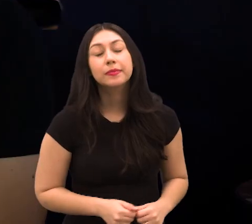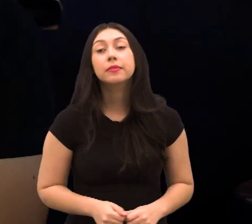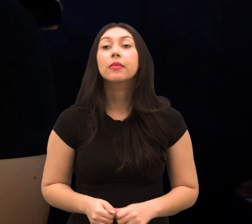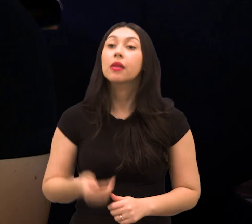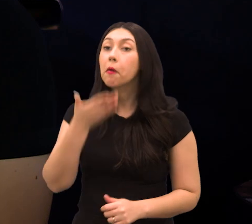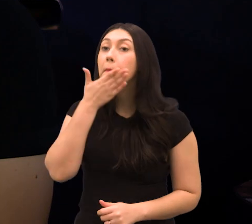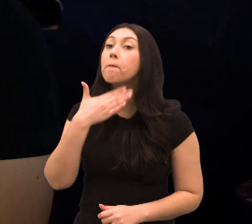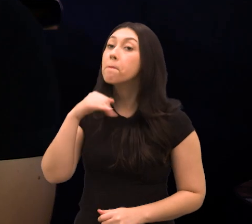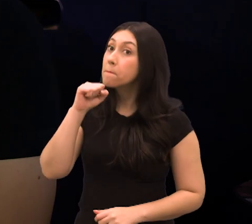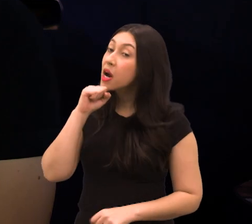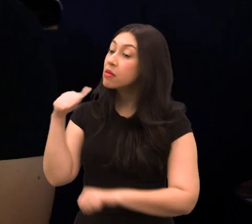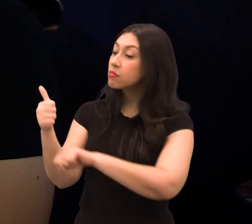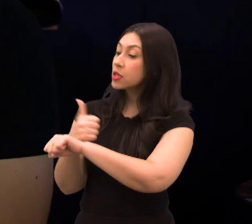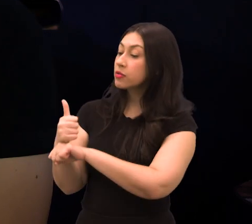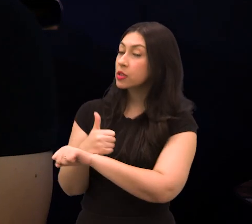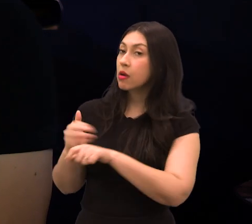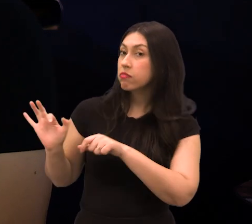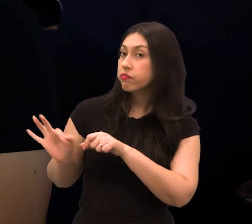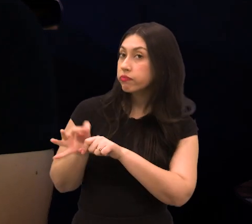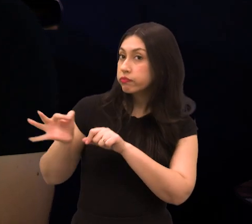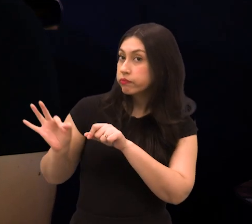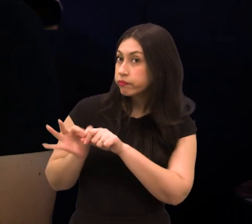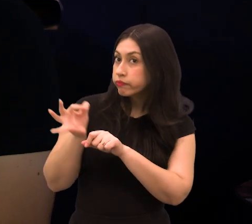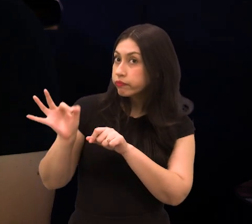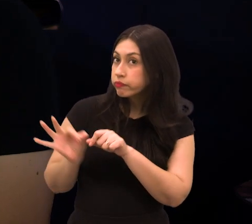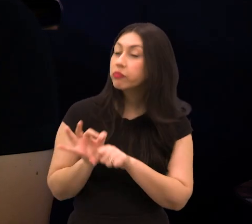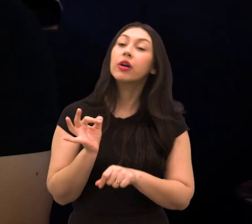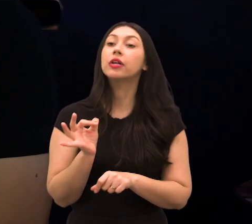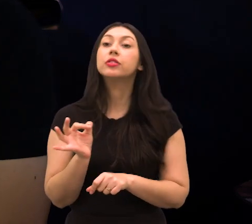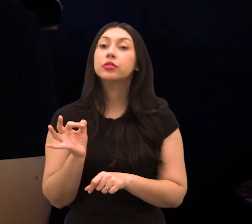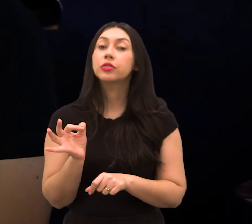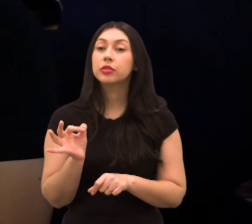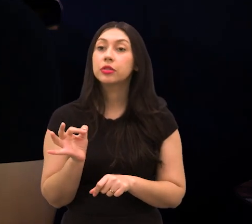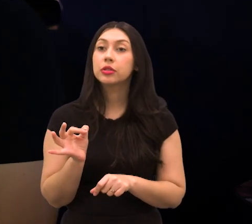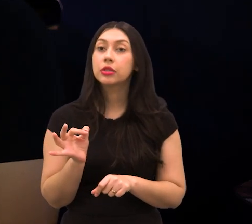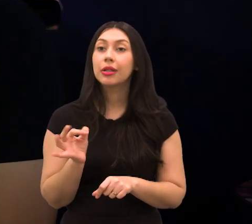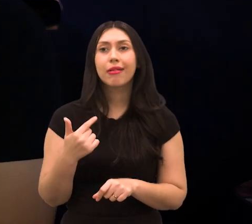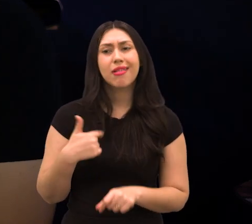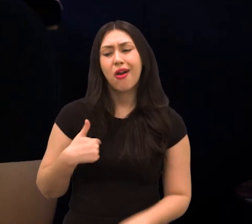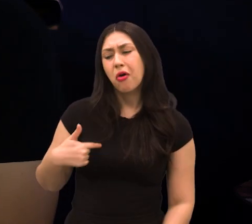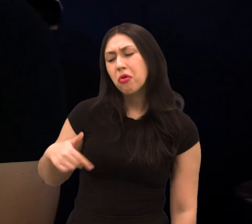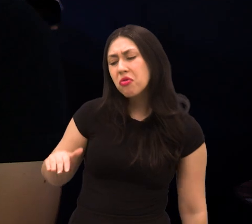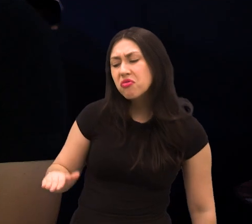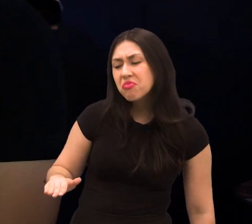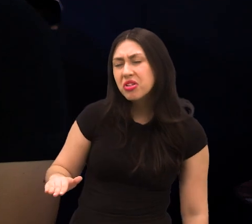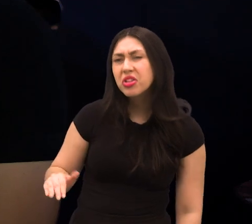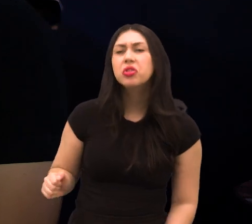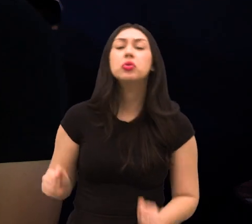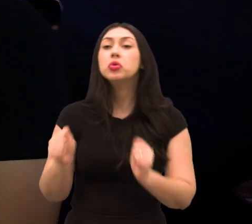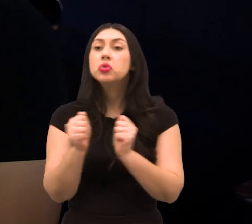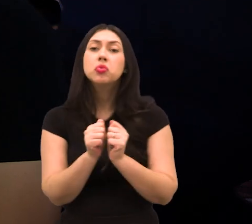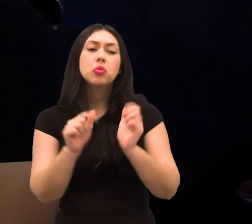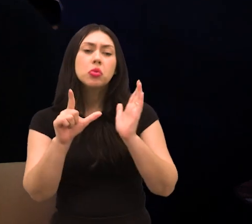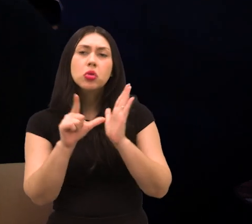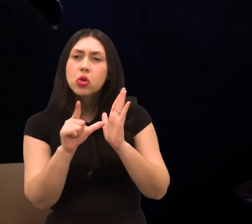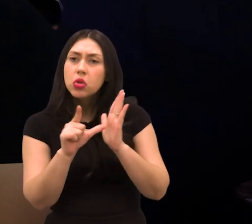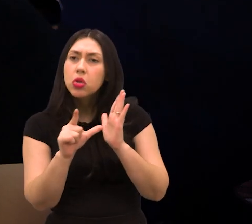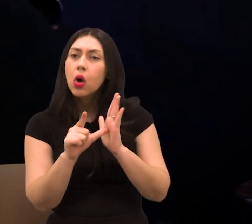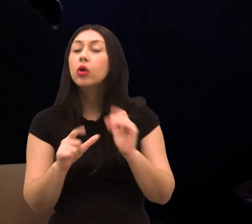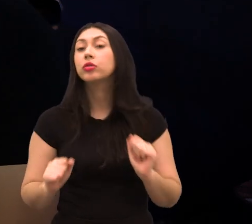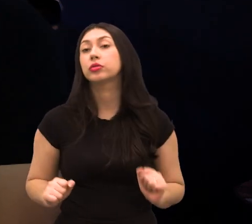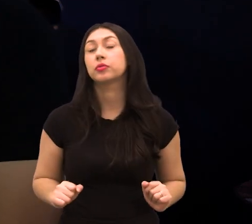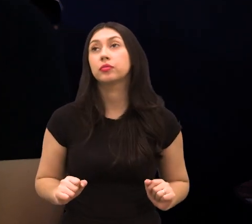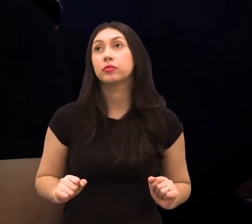pai de profissão, ele é alfaiate, né? E eu muito menino ainda, e ficava lá na loja dele,